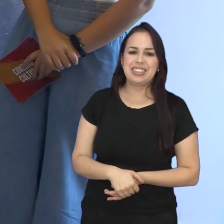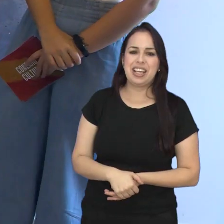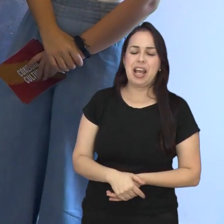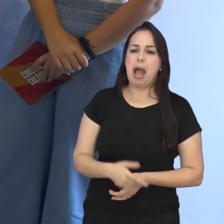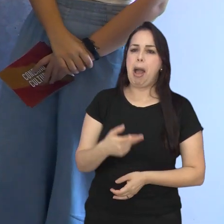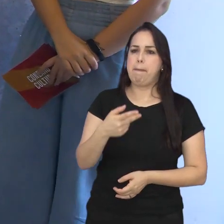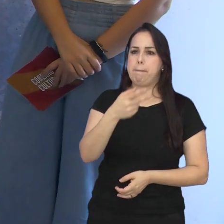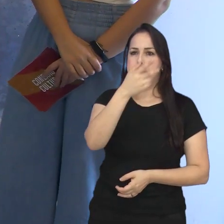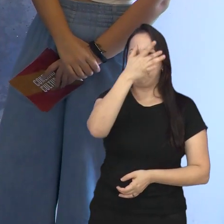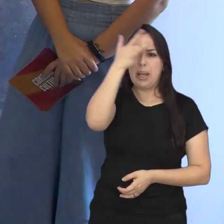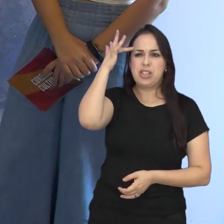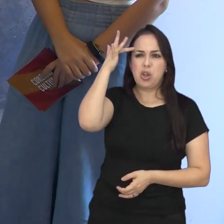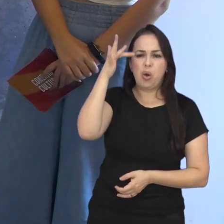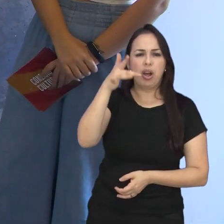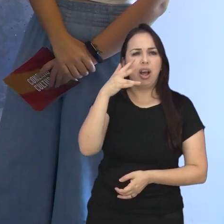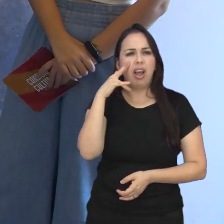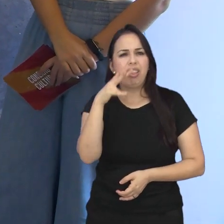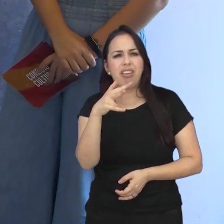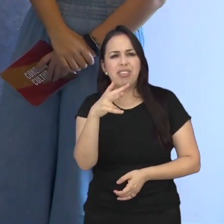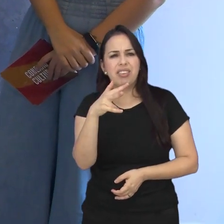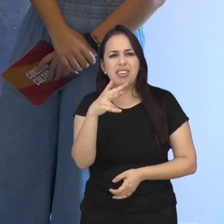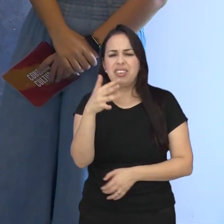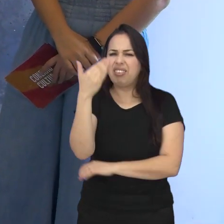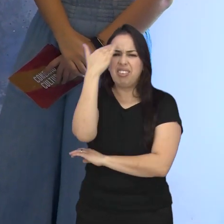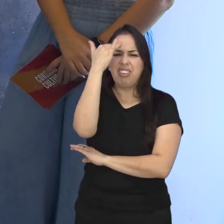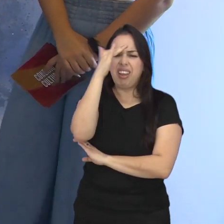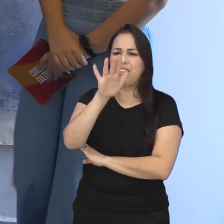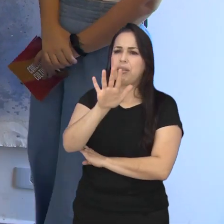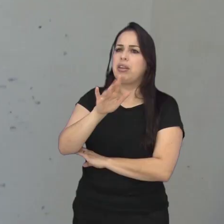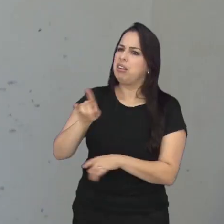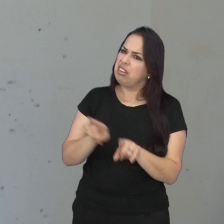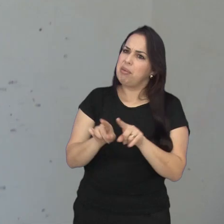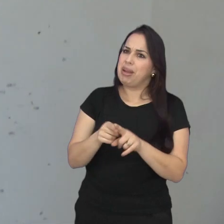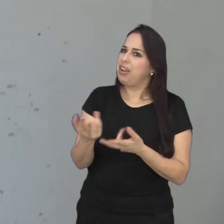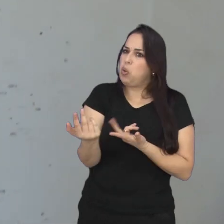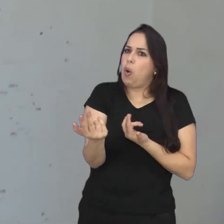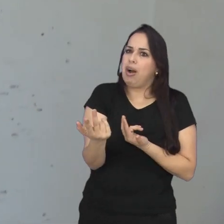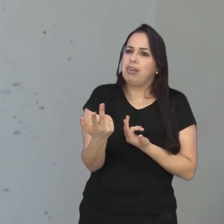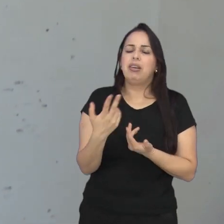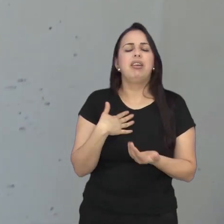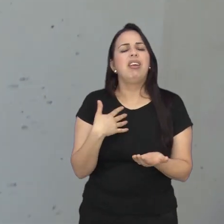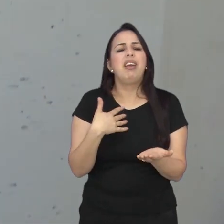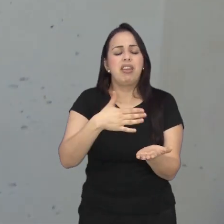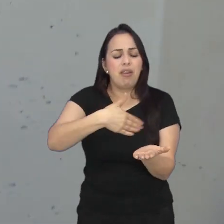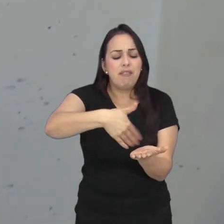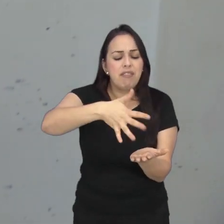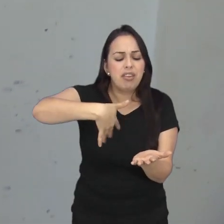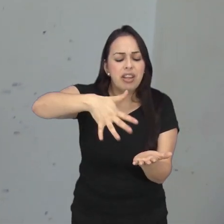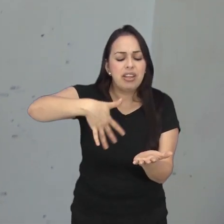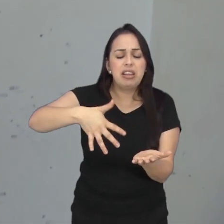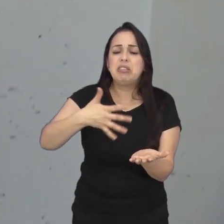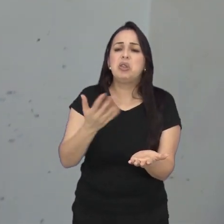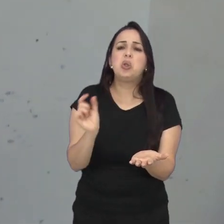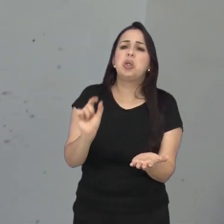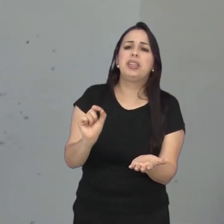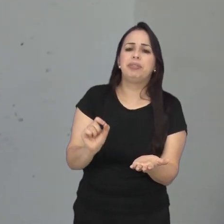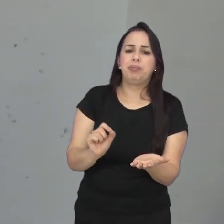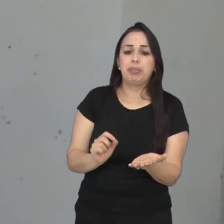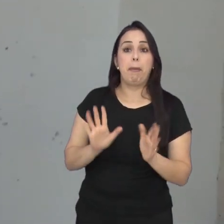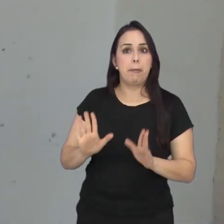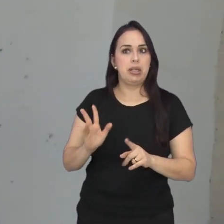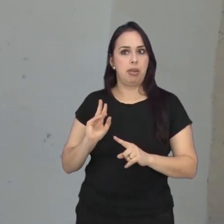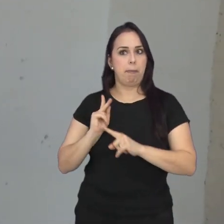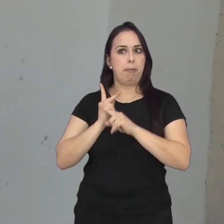pra te ver. A pessoa que olha e fala, eu não entendo, mas eu às vezes também olho e eu falo, meu Deus, o que eu tô fazendo, né? Mas eu